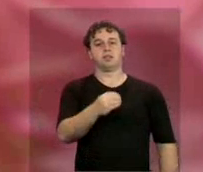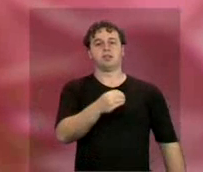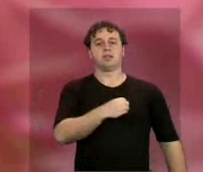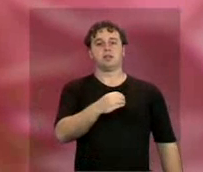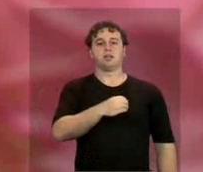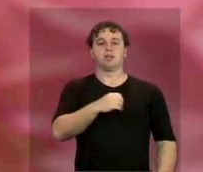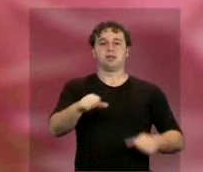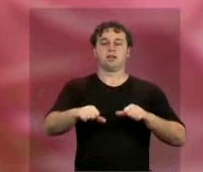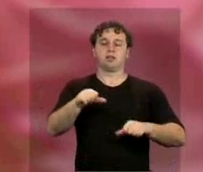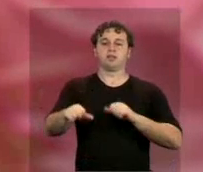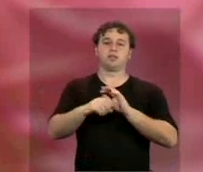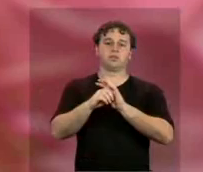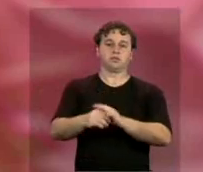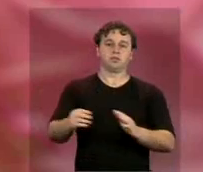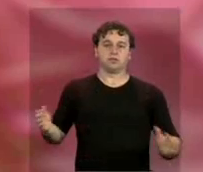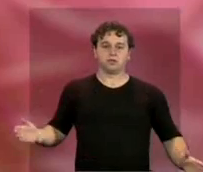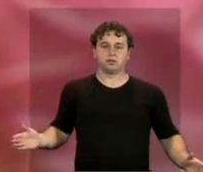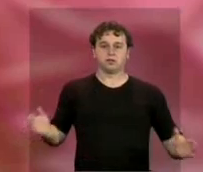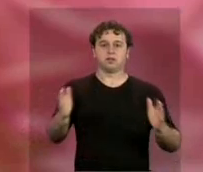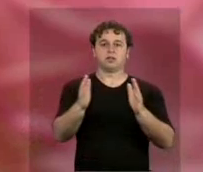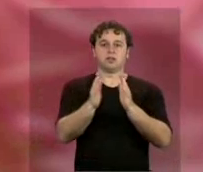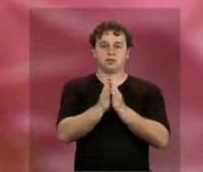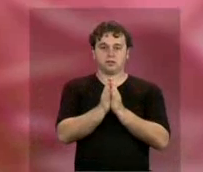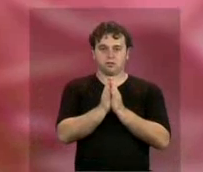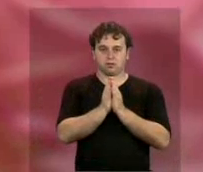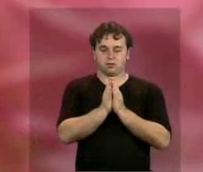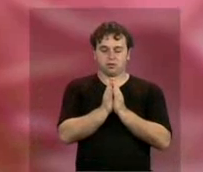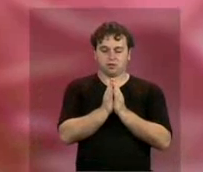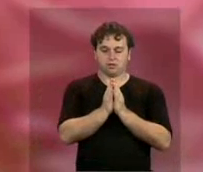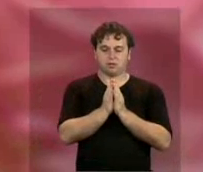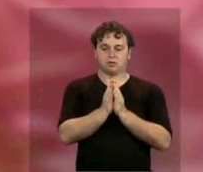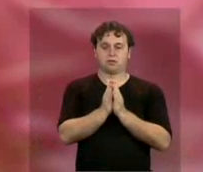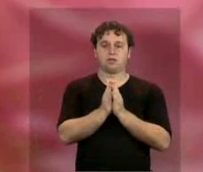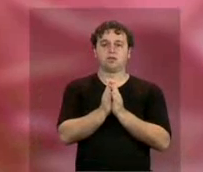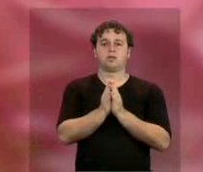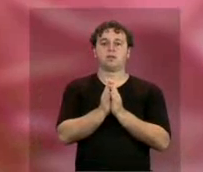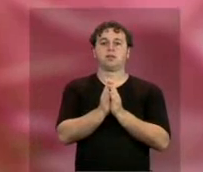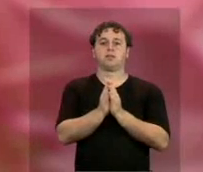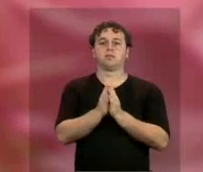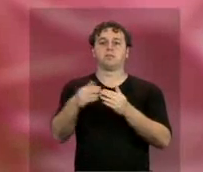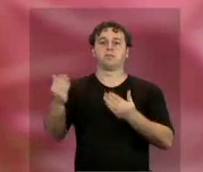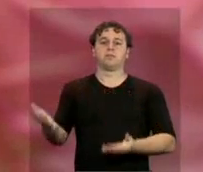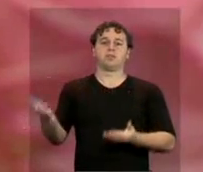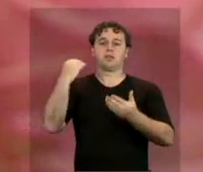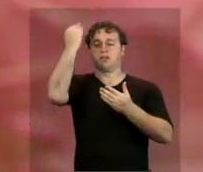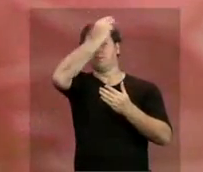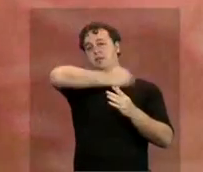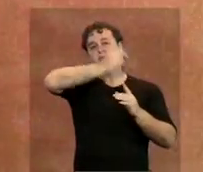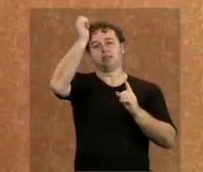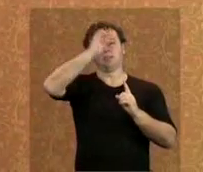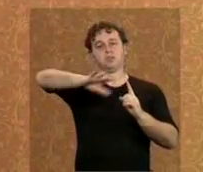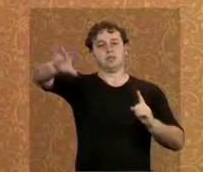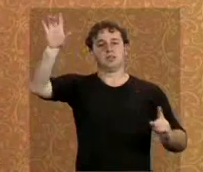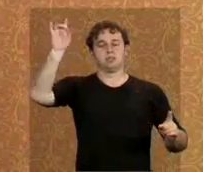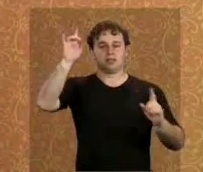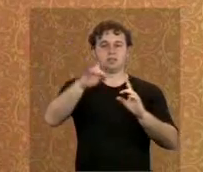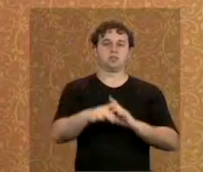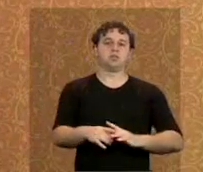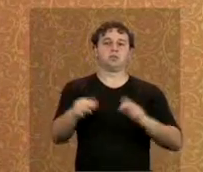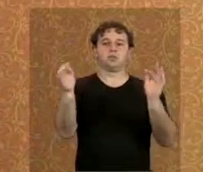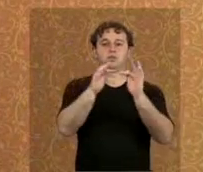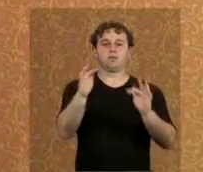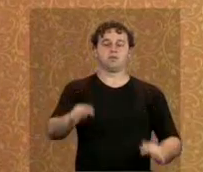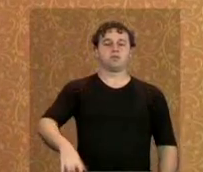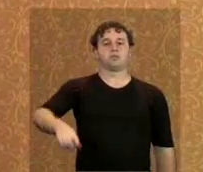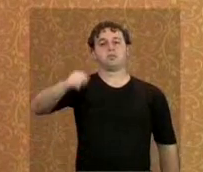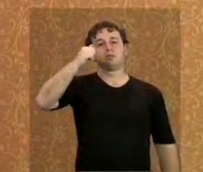em tentação, mas livrai-nos do mal. Amém. Ave Maria, cheia de graça,